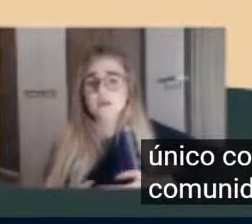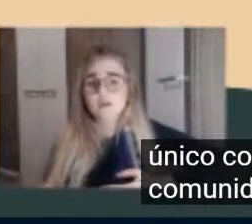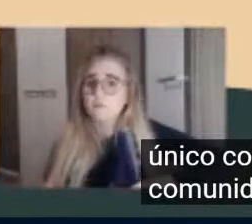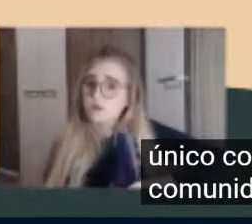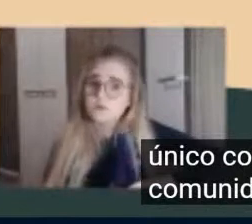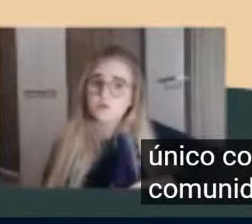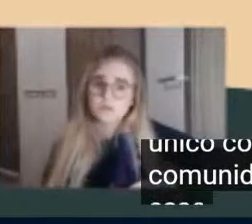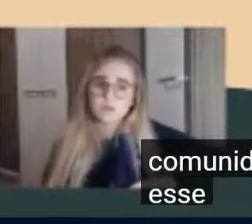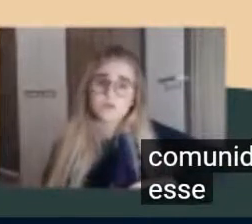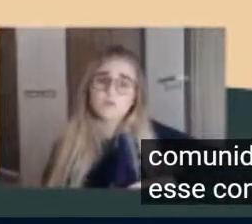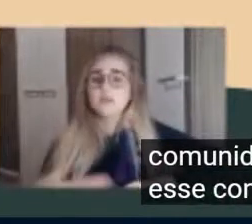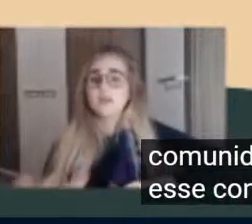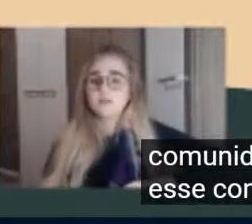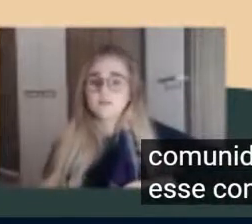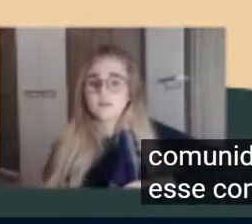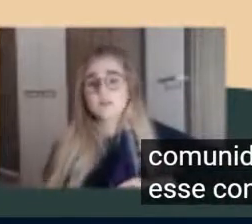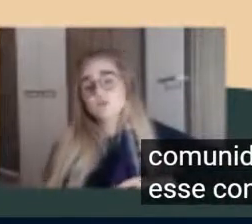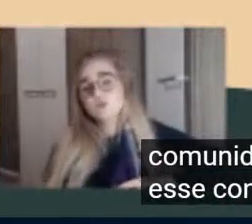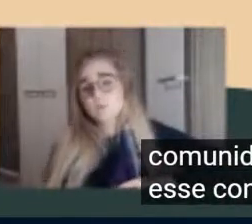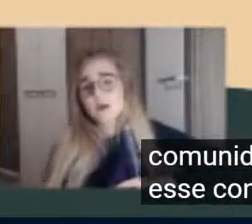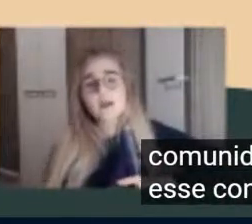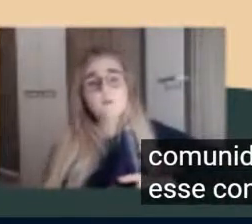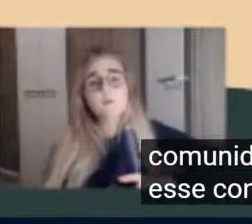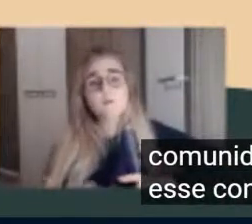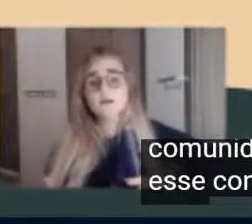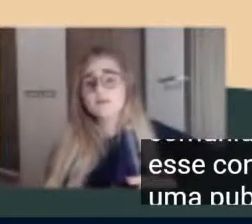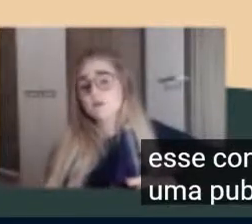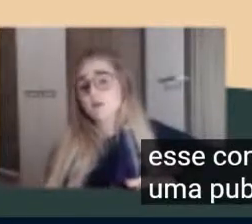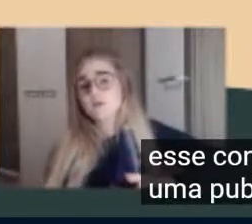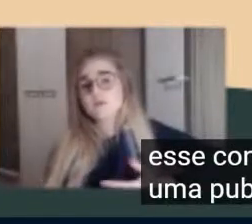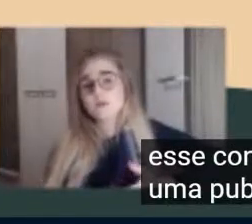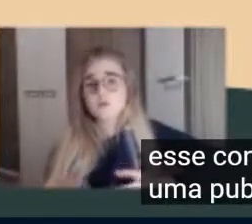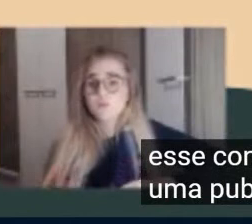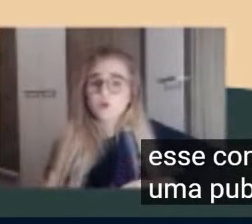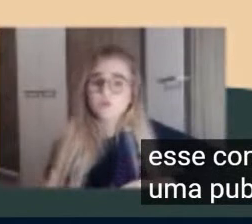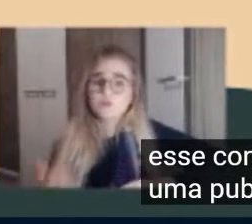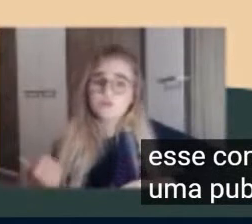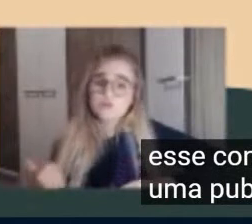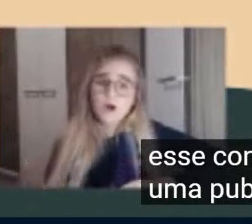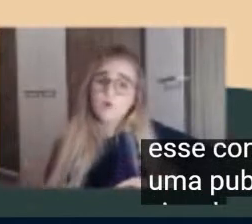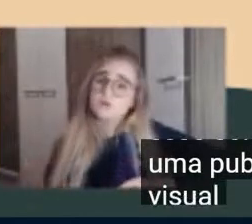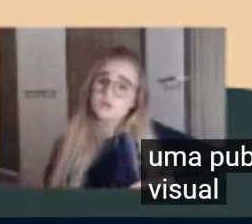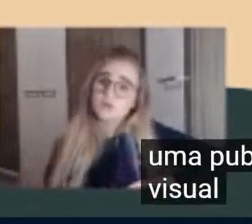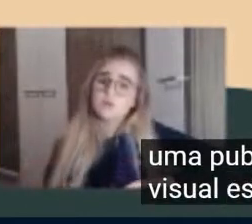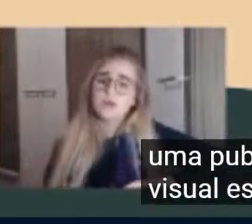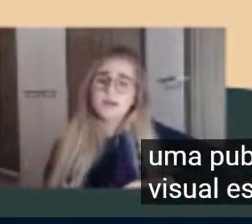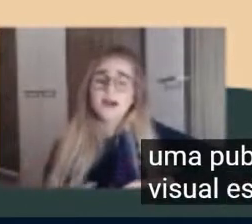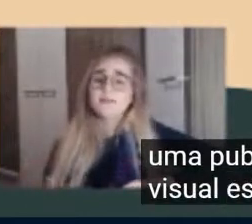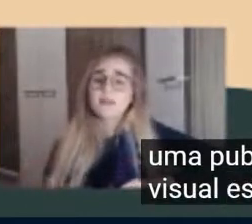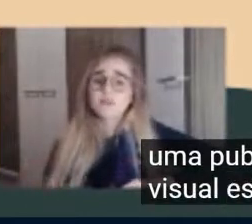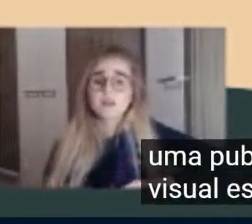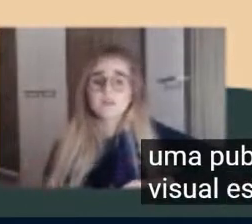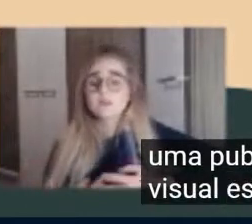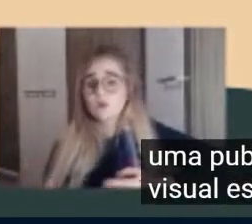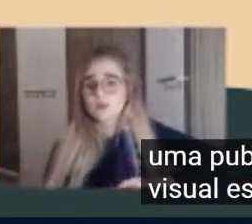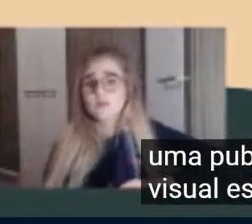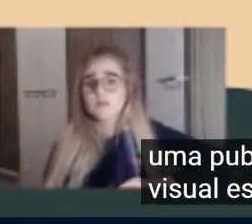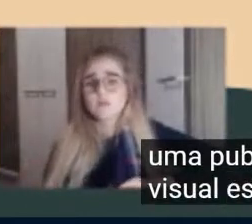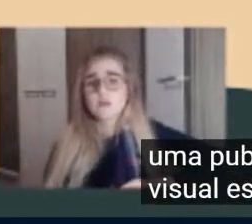acessar de maneira remota esse conhecimento. E a terceira e última é uma publicação que apresenta de modo visual ou escrito as